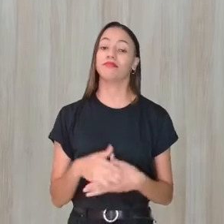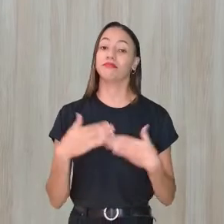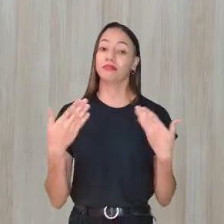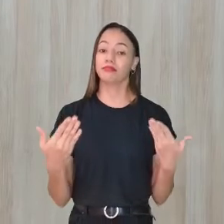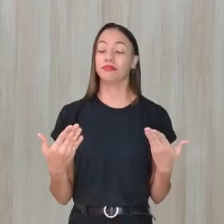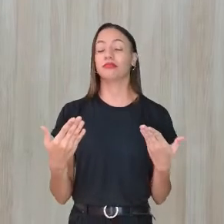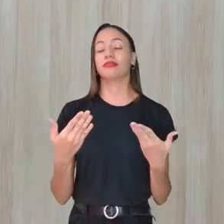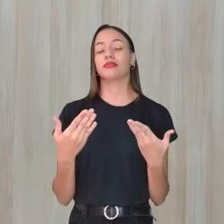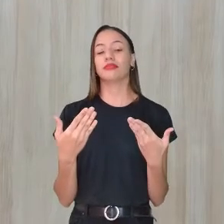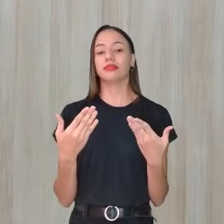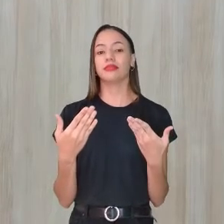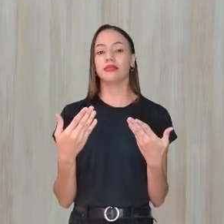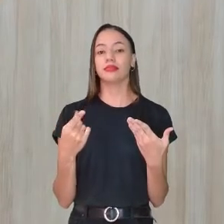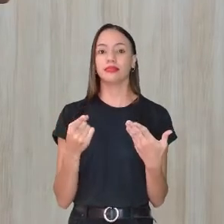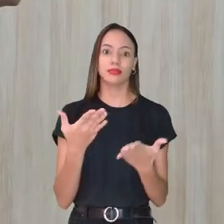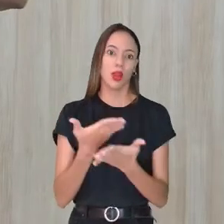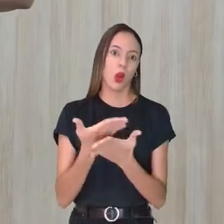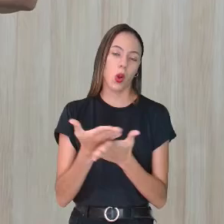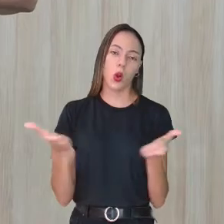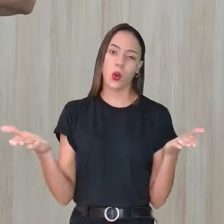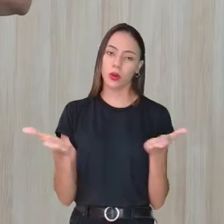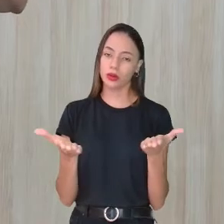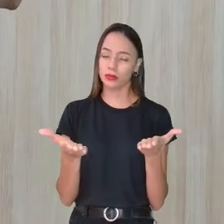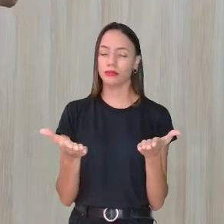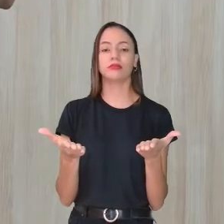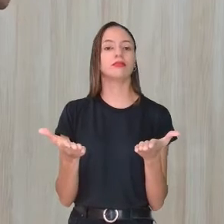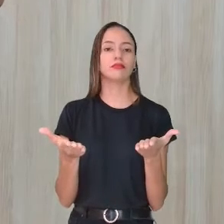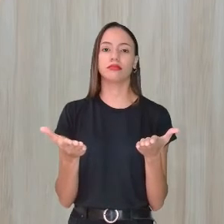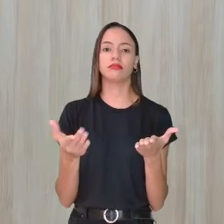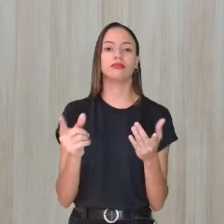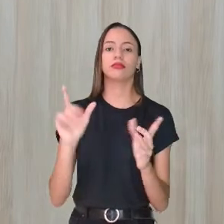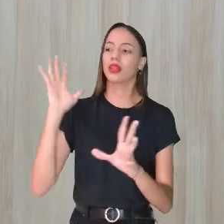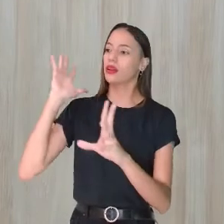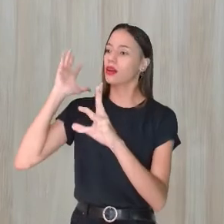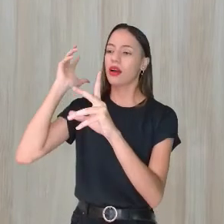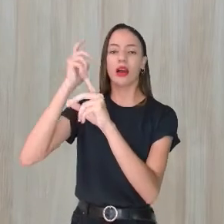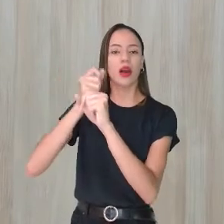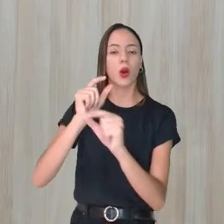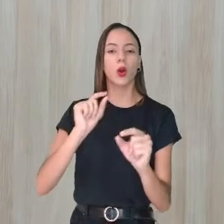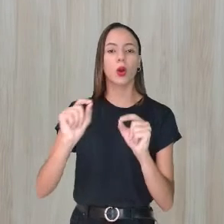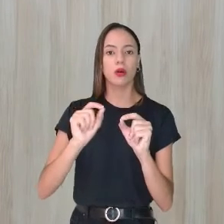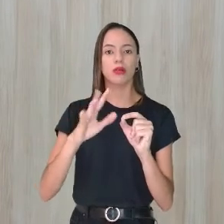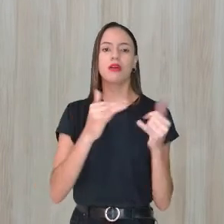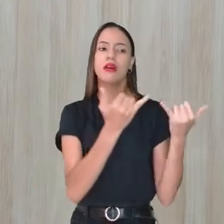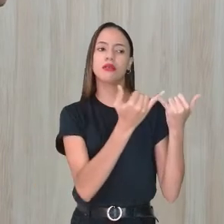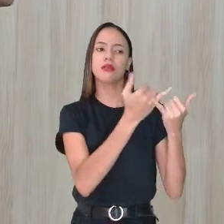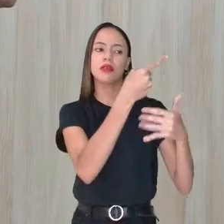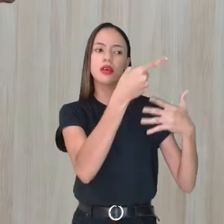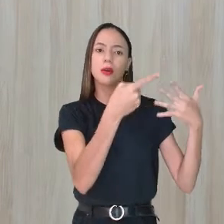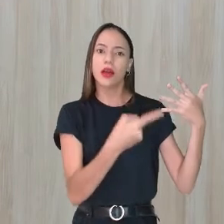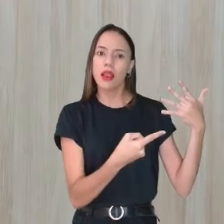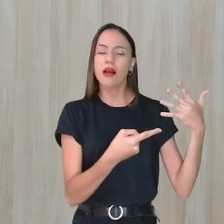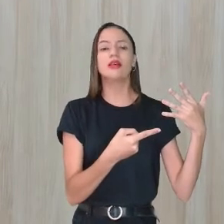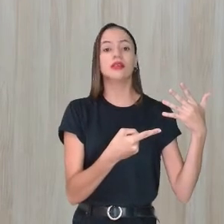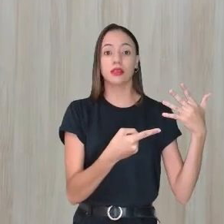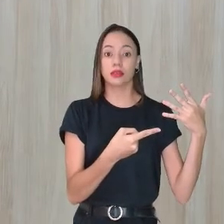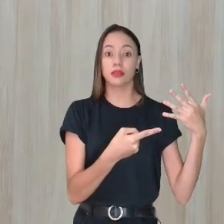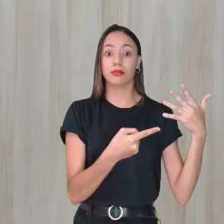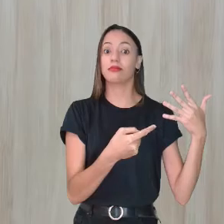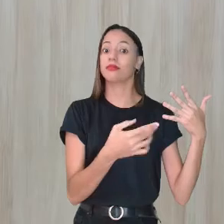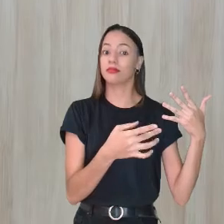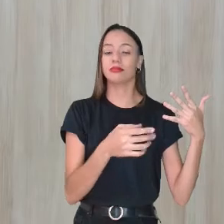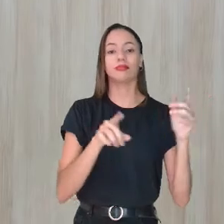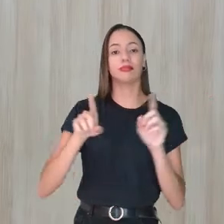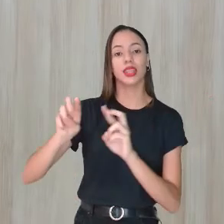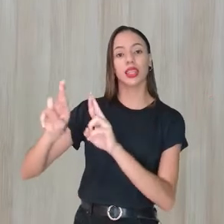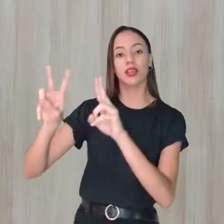Então, na nossa aula de hoje estaremos revisando, não é, as semelhanças do gênero, semelhanças